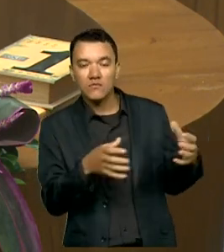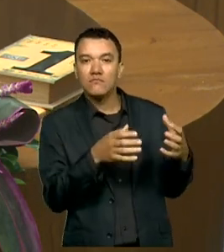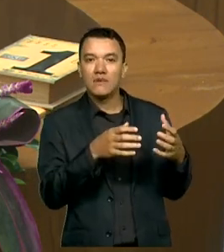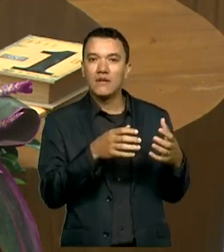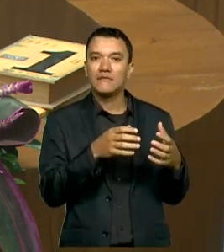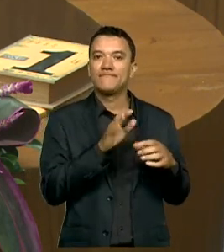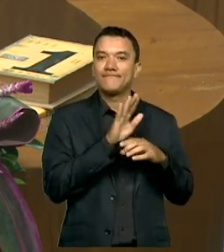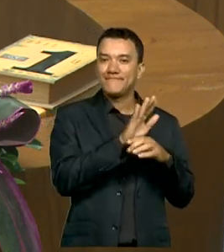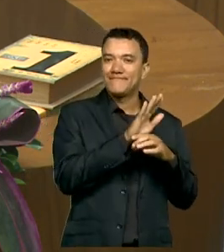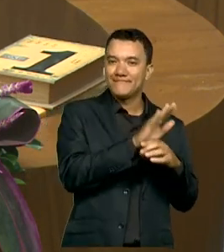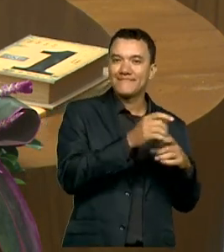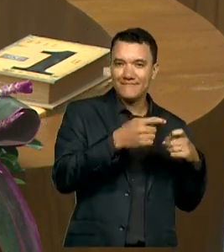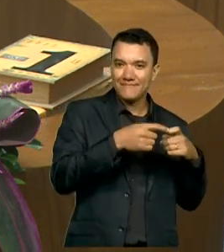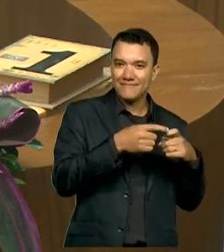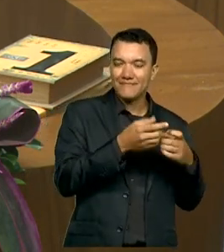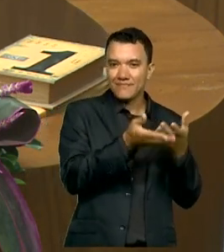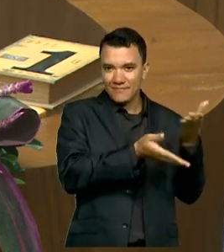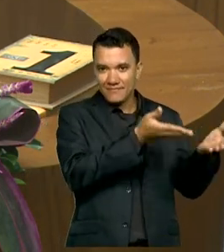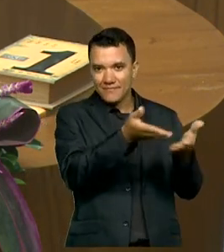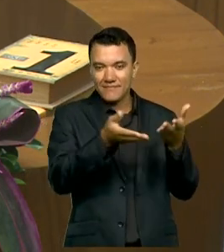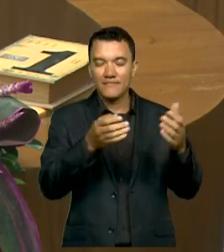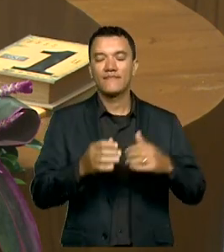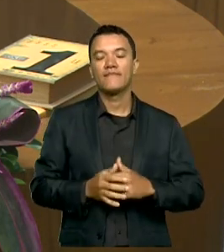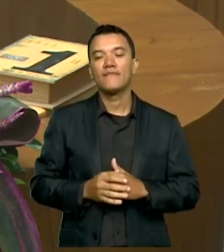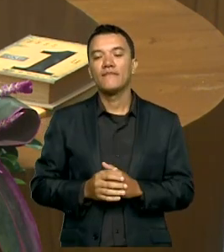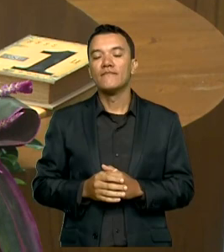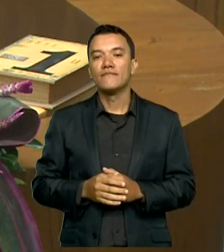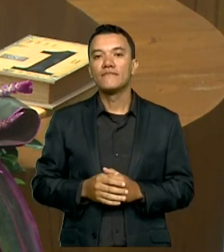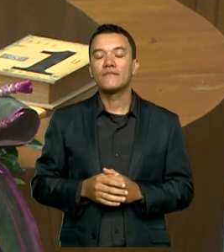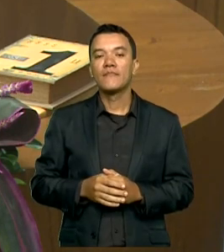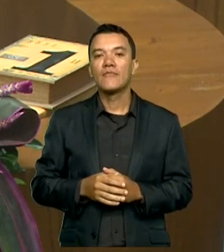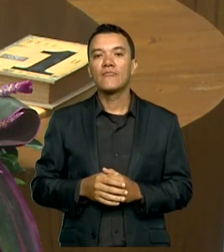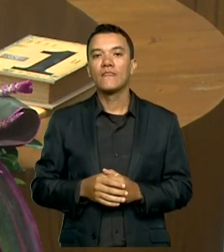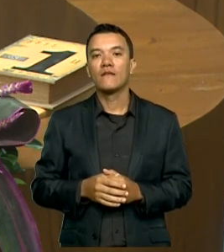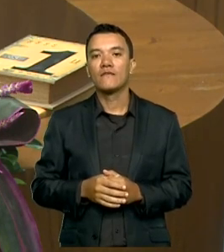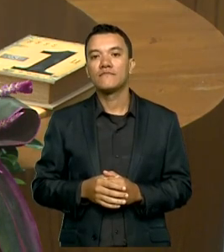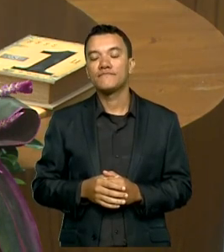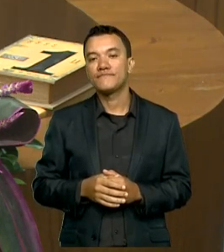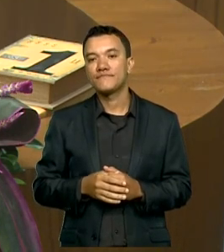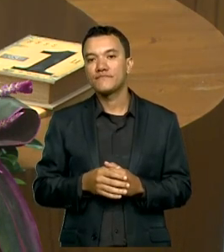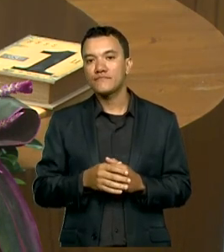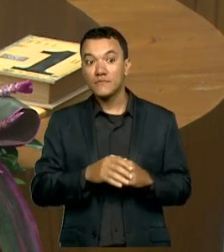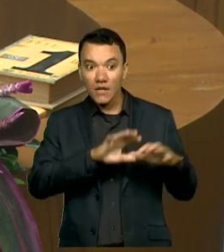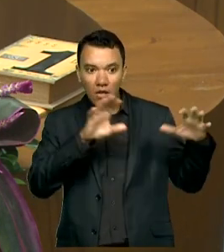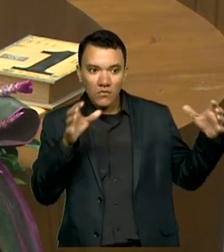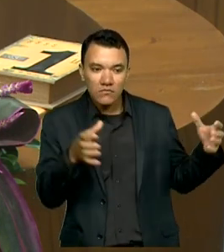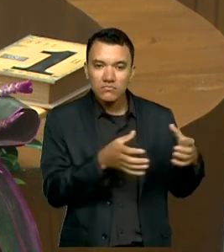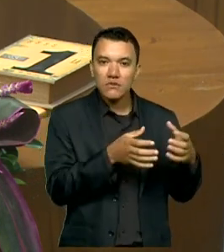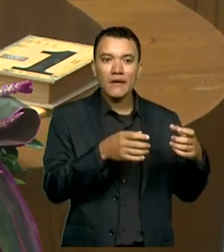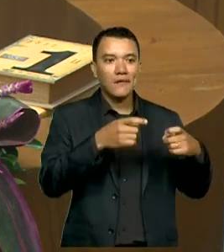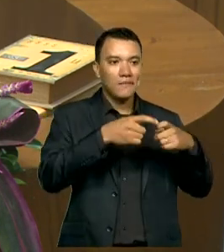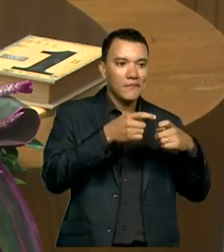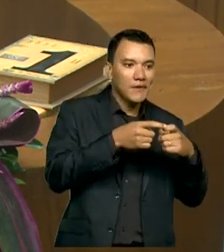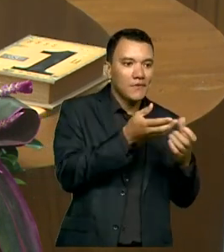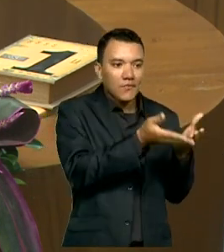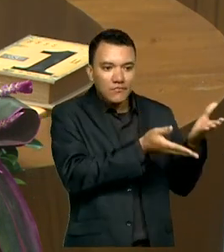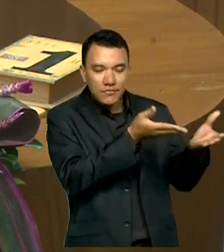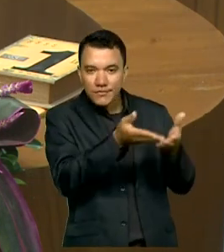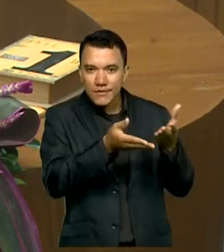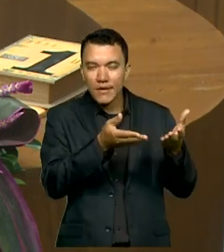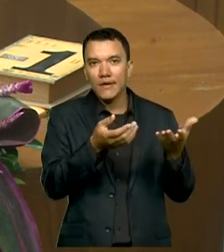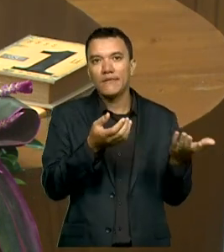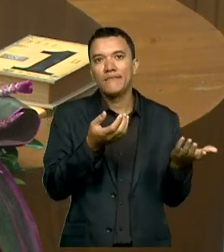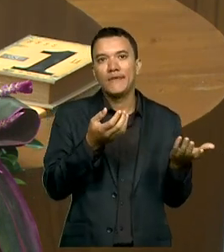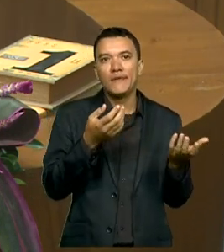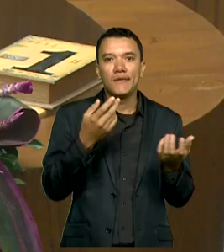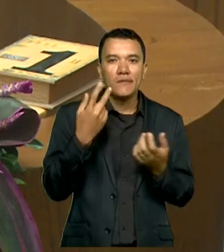esses mutirões fazem ao nosso povo. E dizer que o mutirão, não só de cataratas, mas de todas as